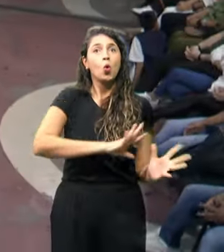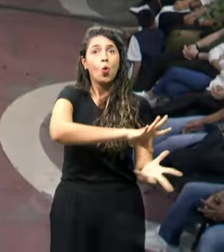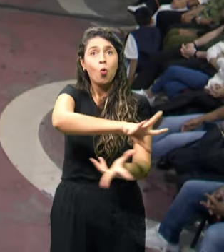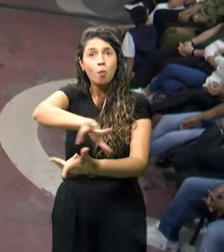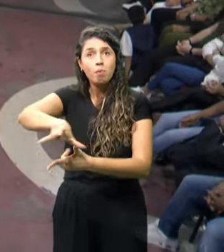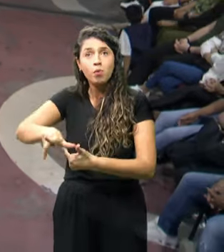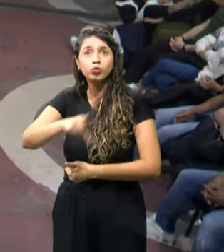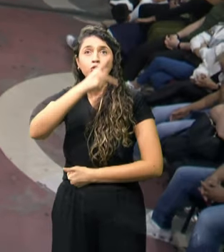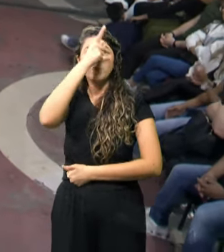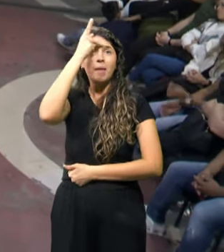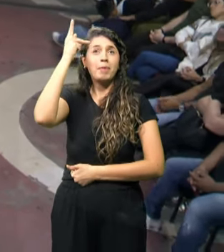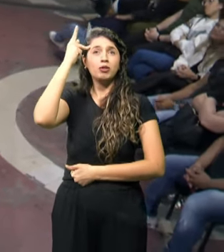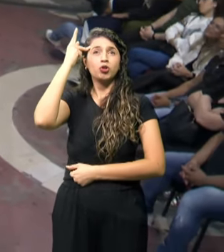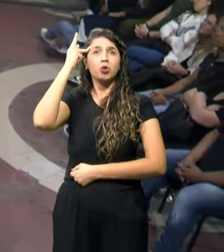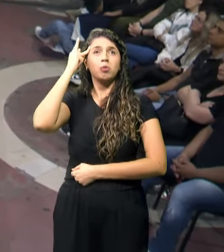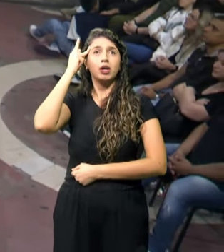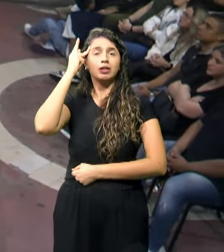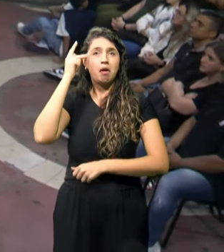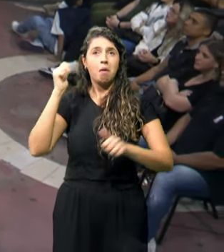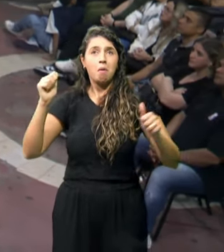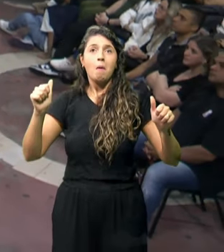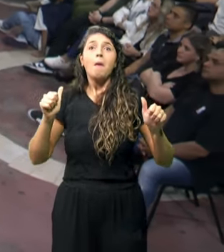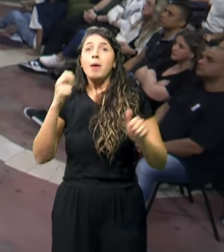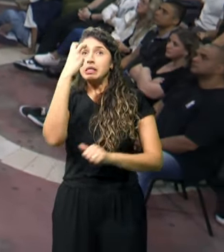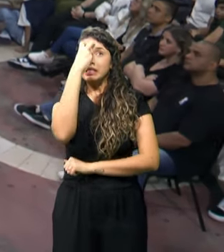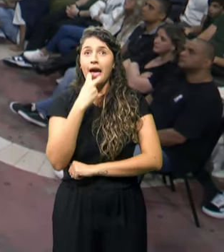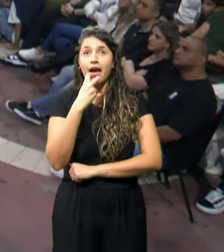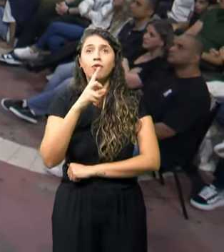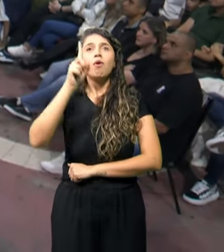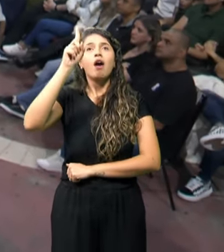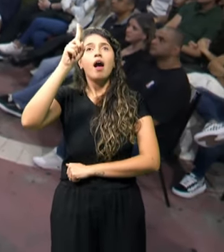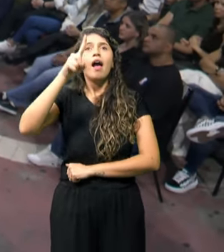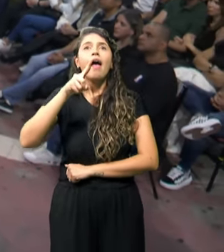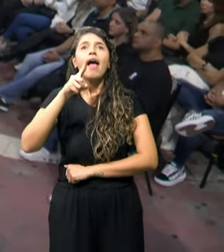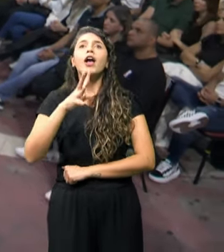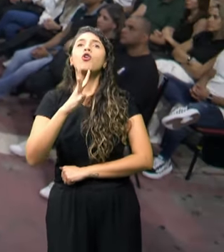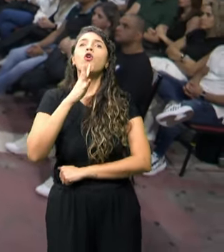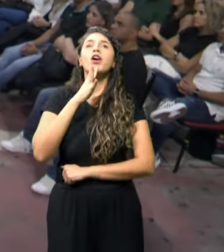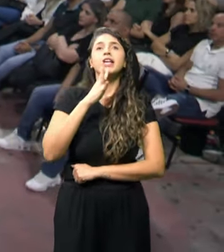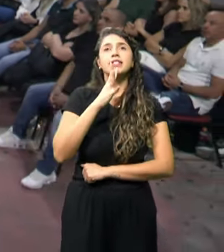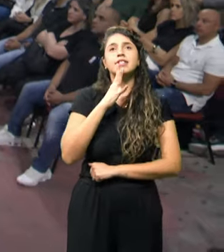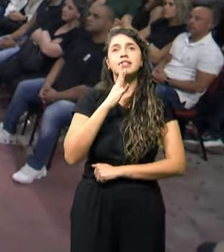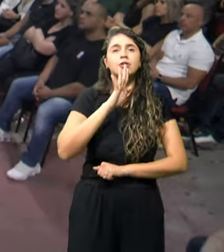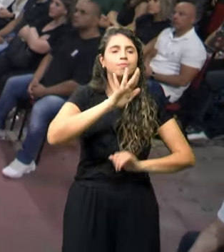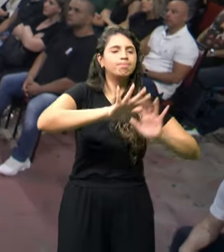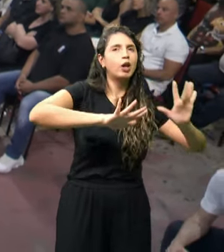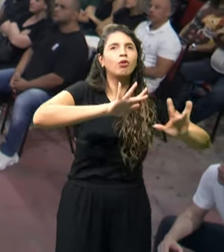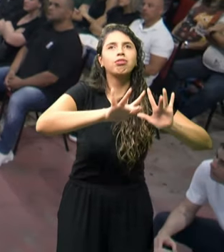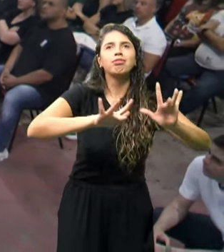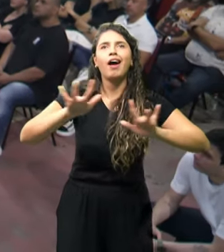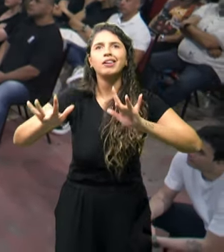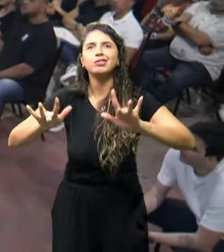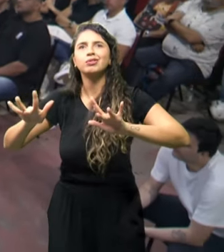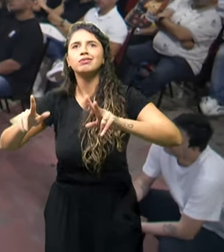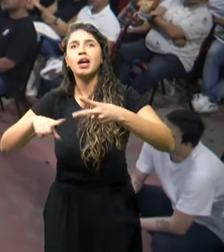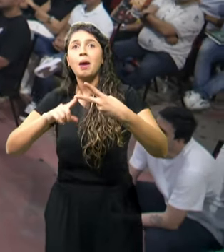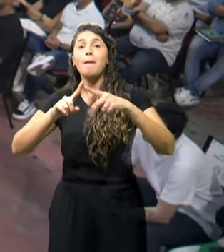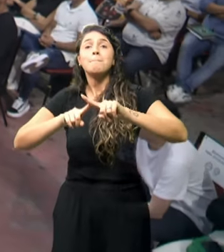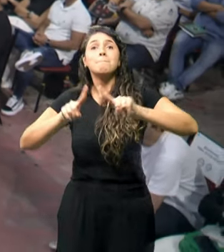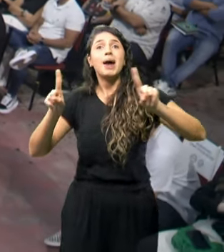pelo limite do seu tato. O mundo de um homem ignorante é determinado pelo limite do seu